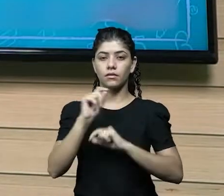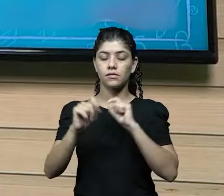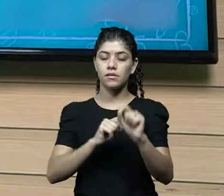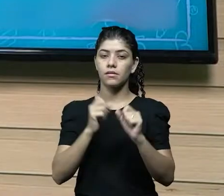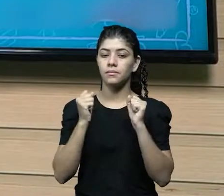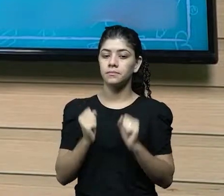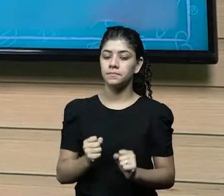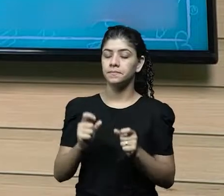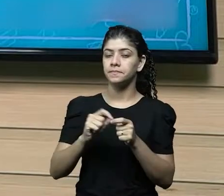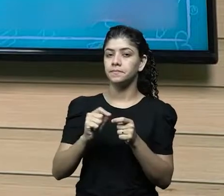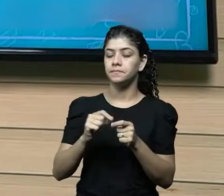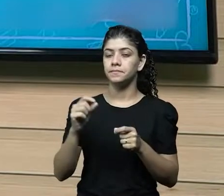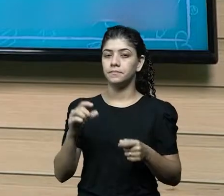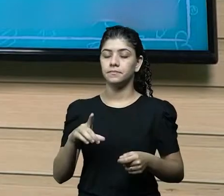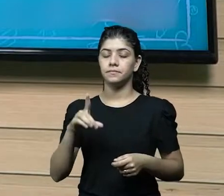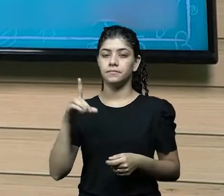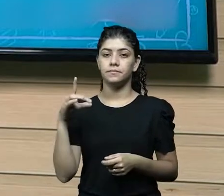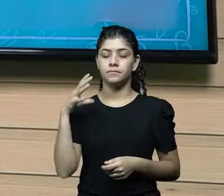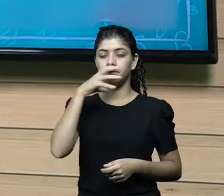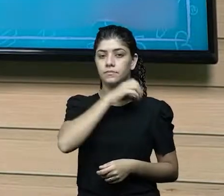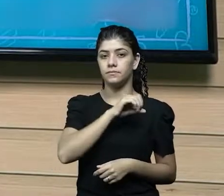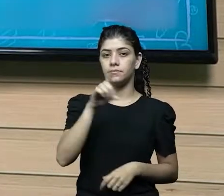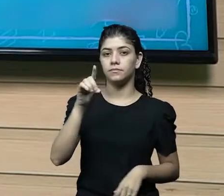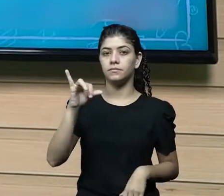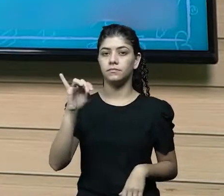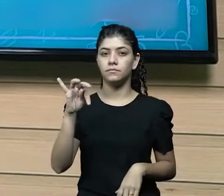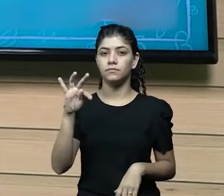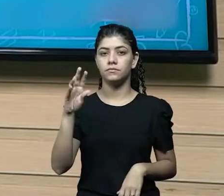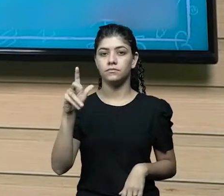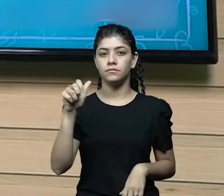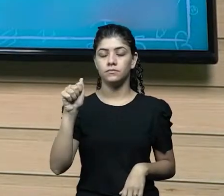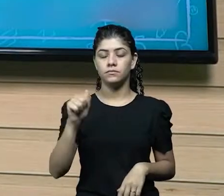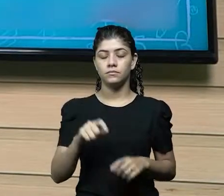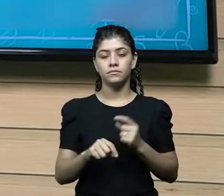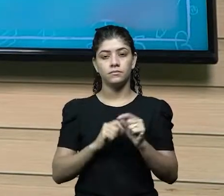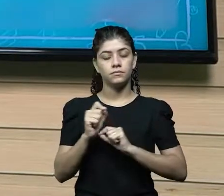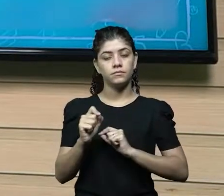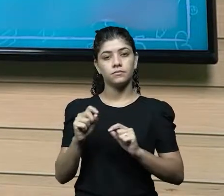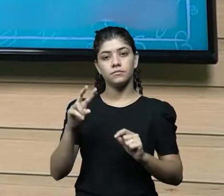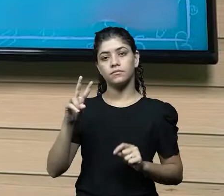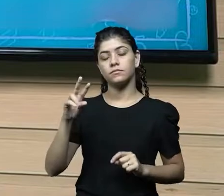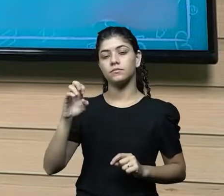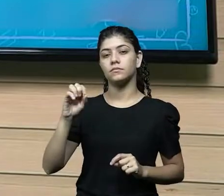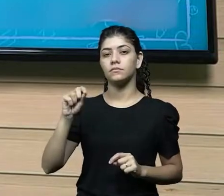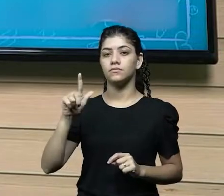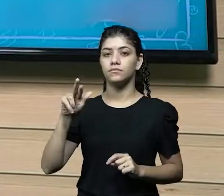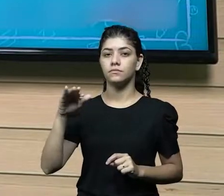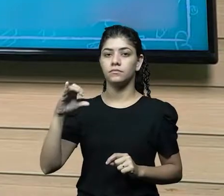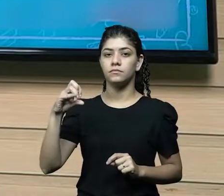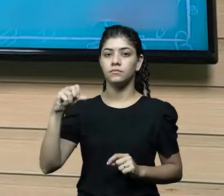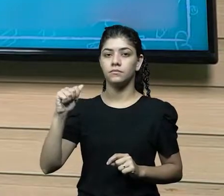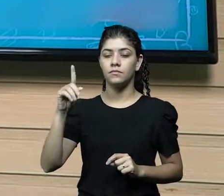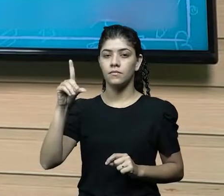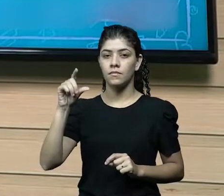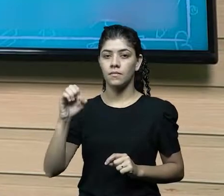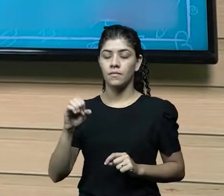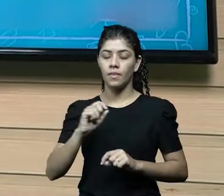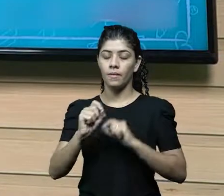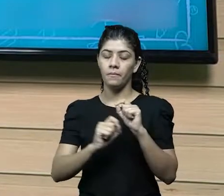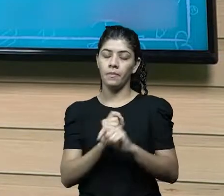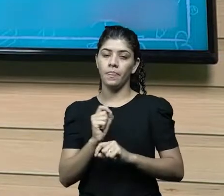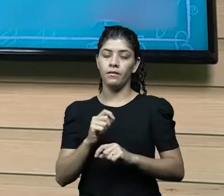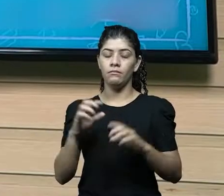podem ser feitas de forma direta, obtivemos a velocidade como resultado